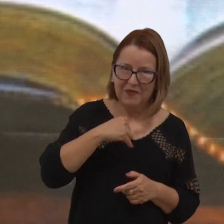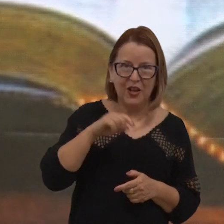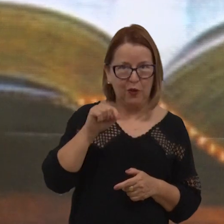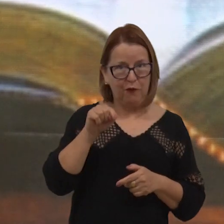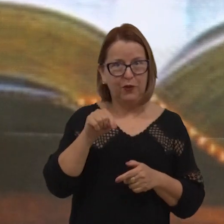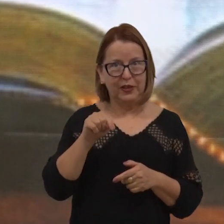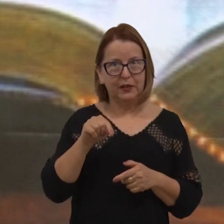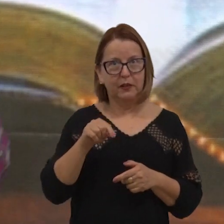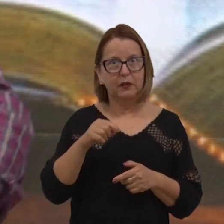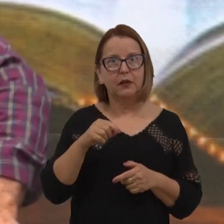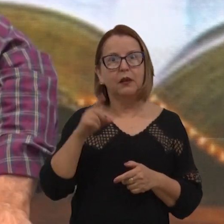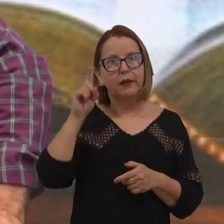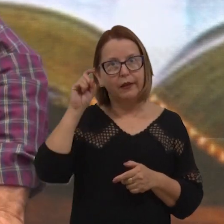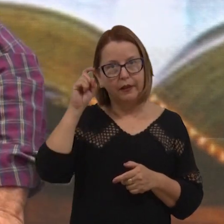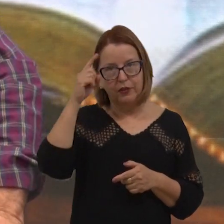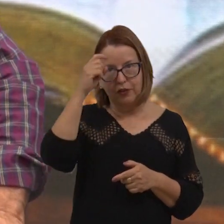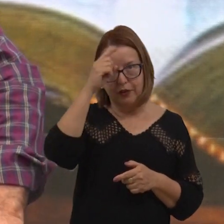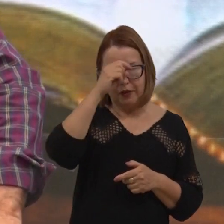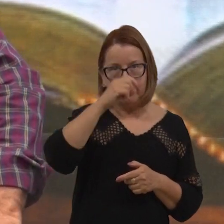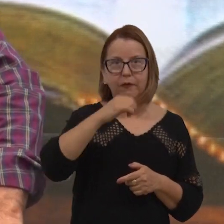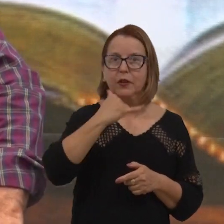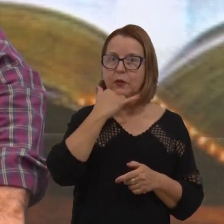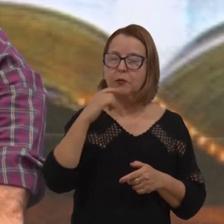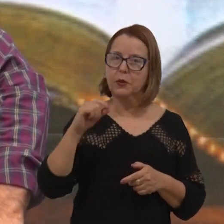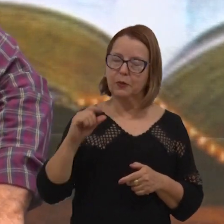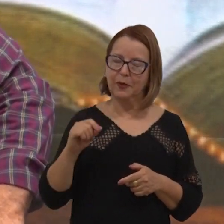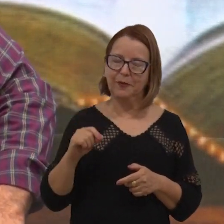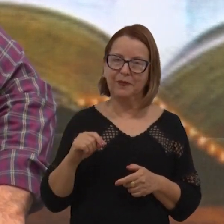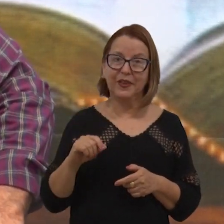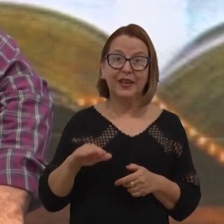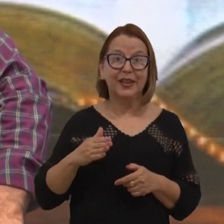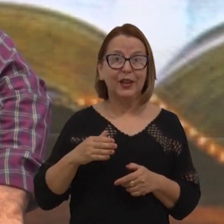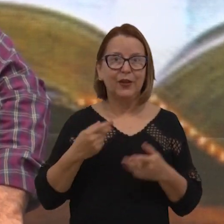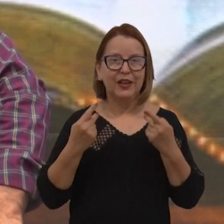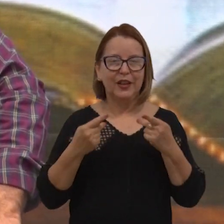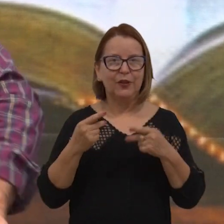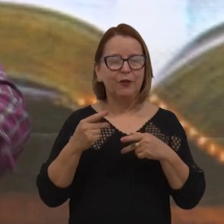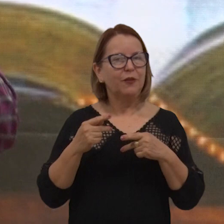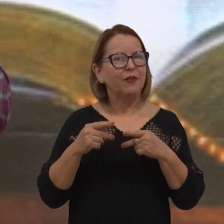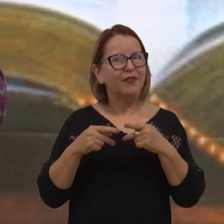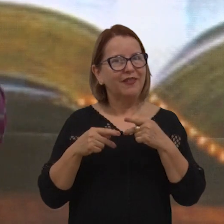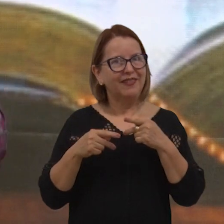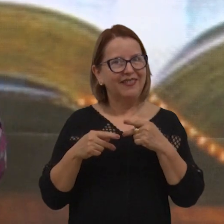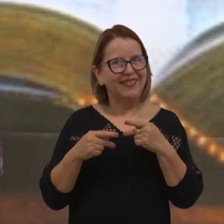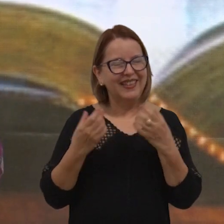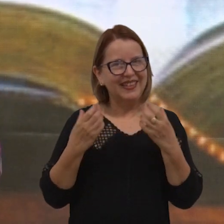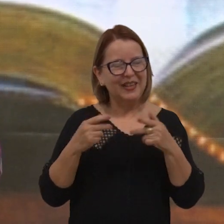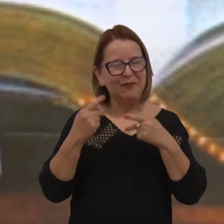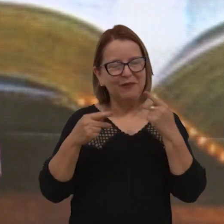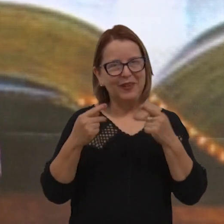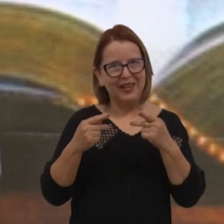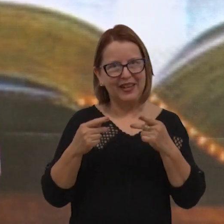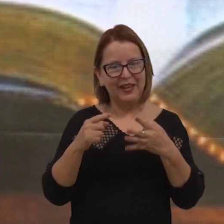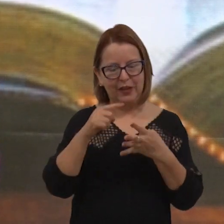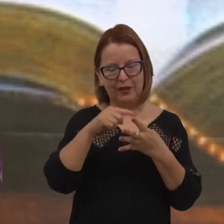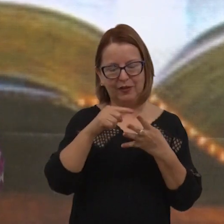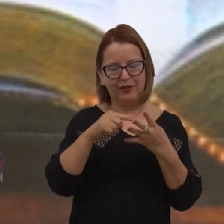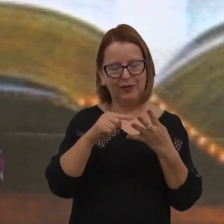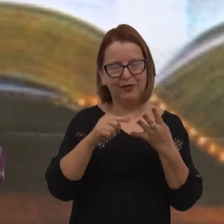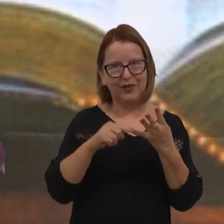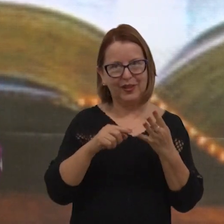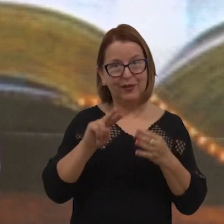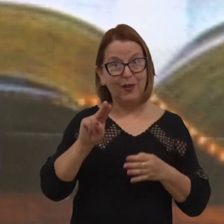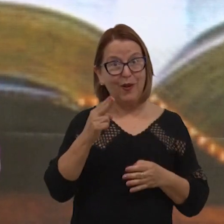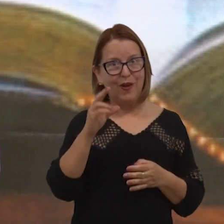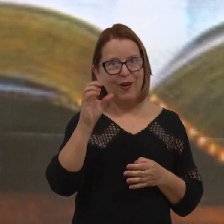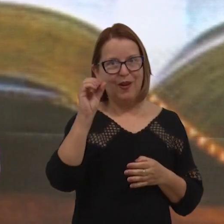queria entrar hoje aqui nos 4 hormônios da alegria, mas na próxima a gente vai entrar, porque o